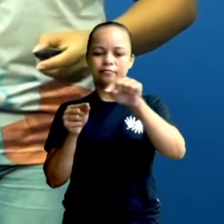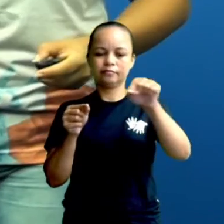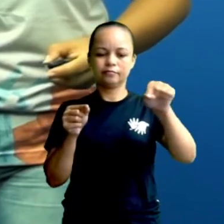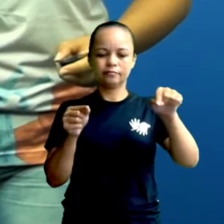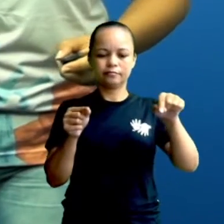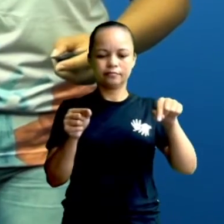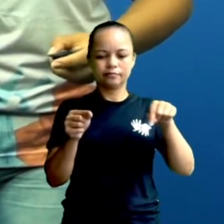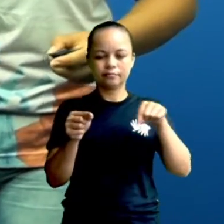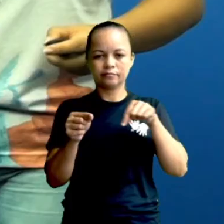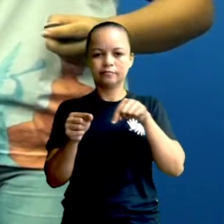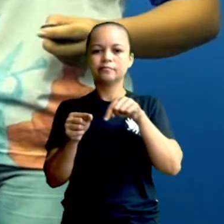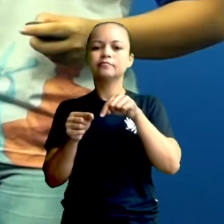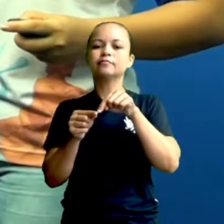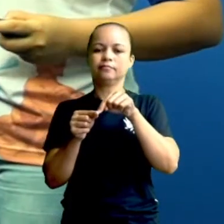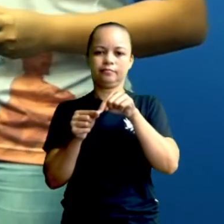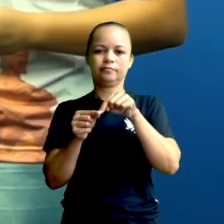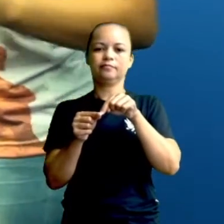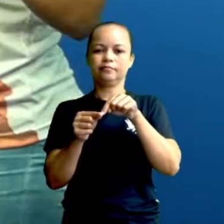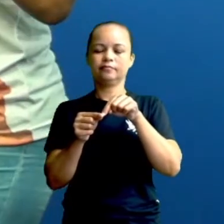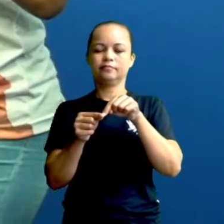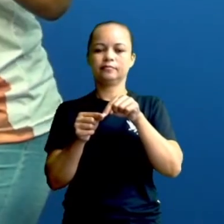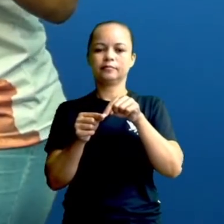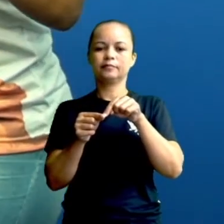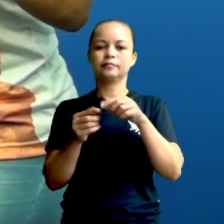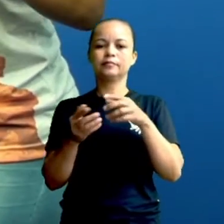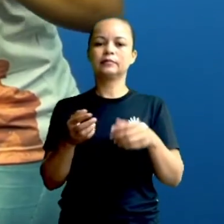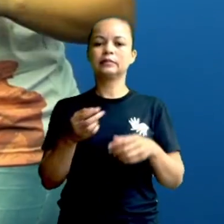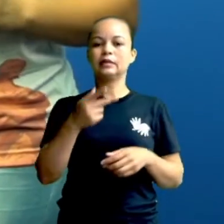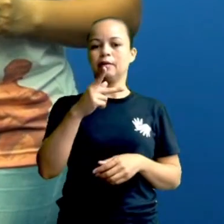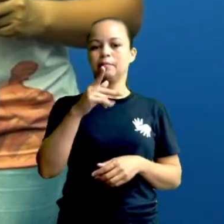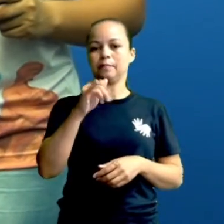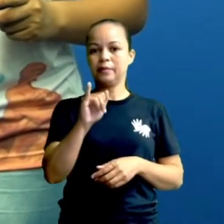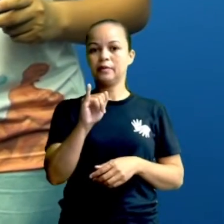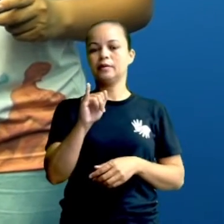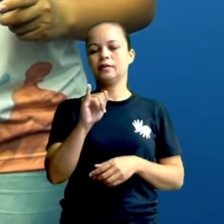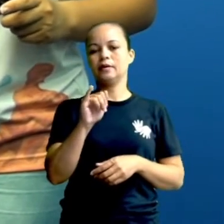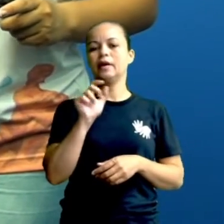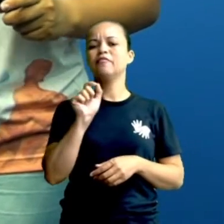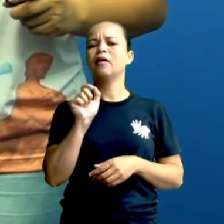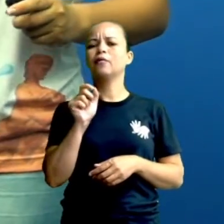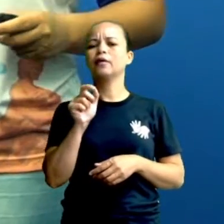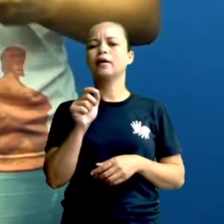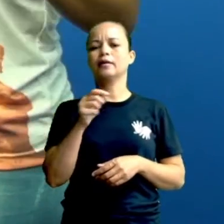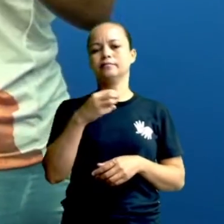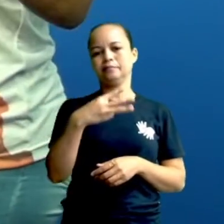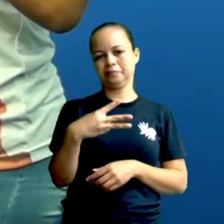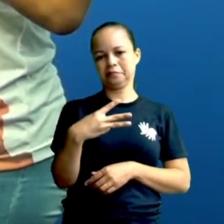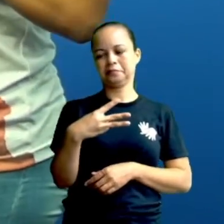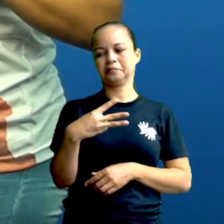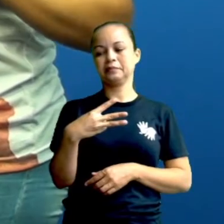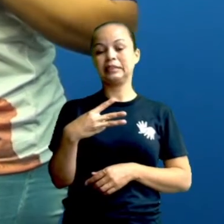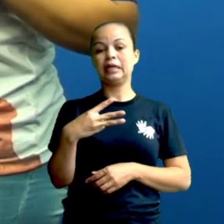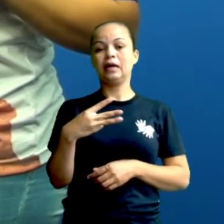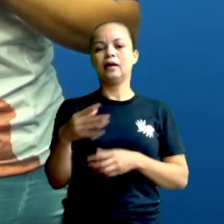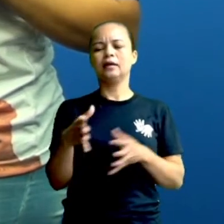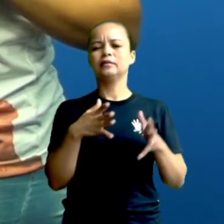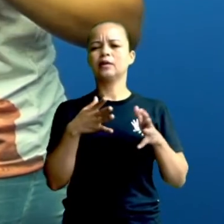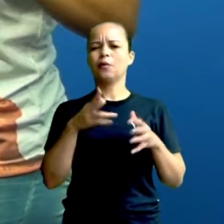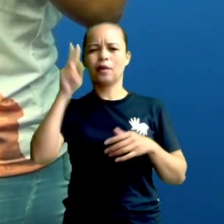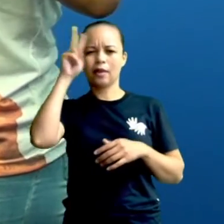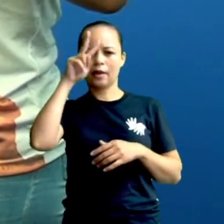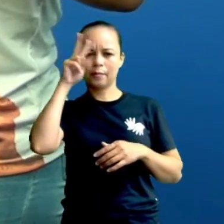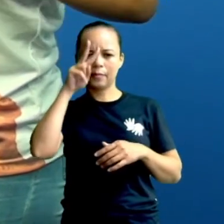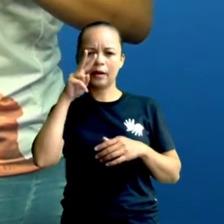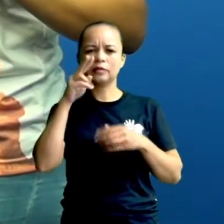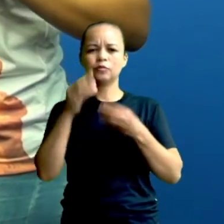circular, é a circunferência. E π, ele disse que é 3. Então, lembrando da